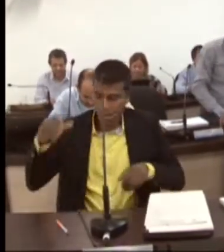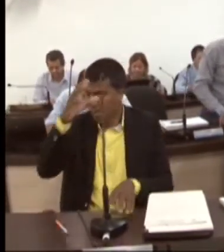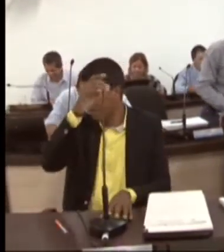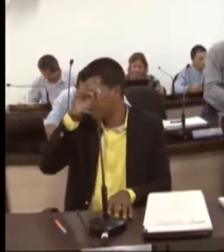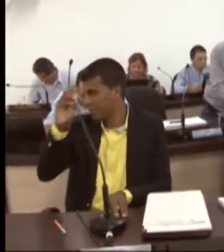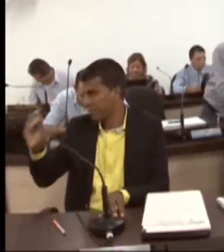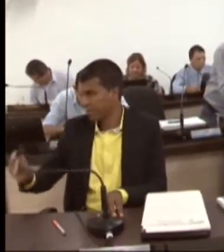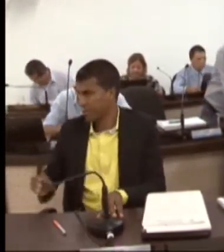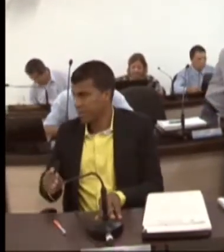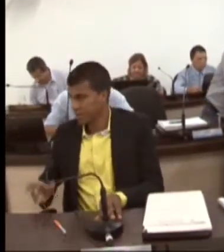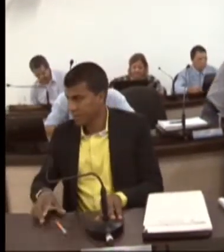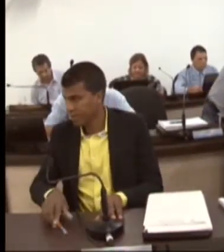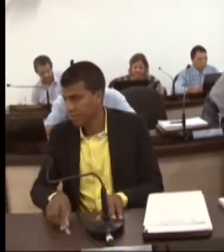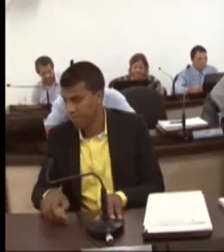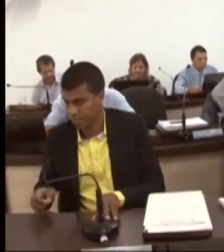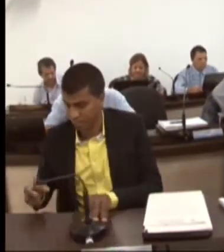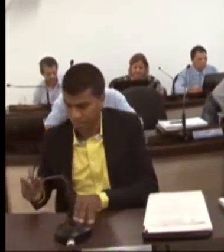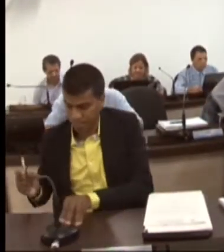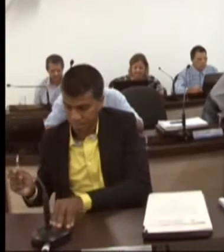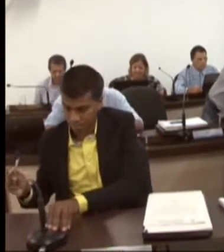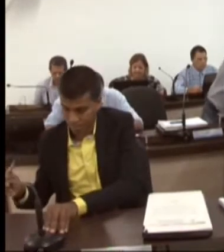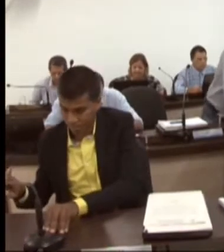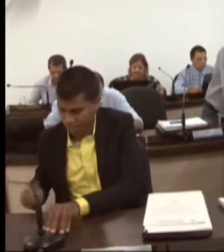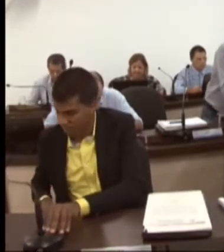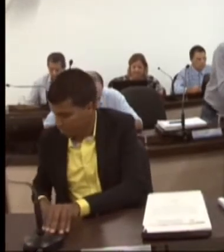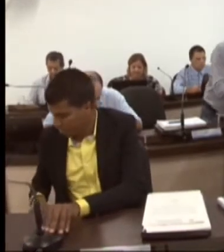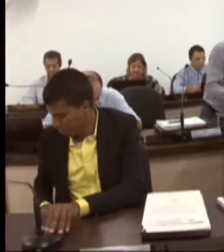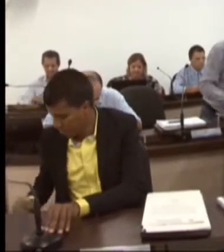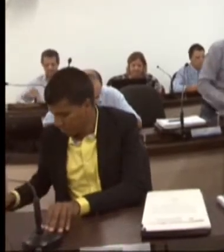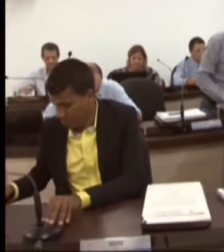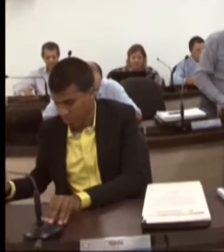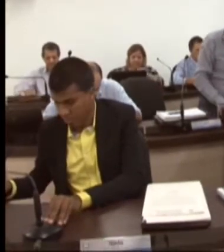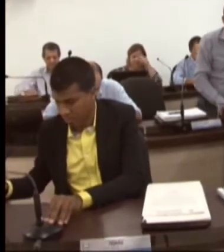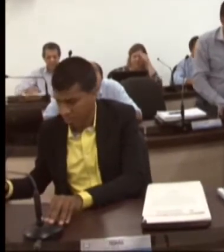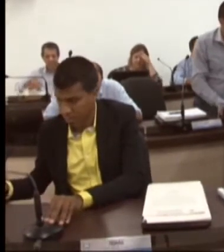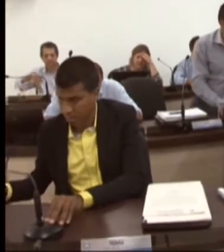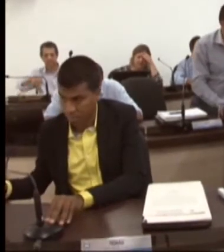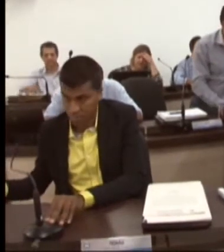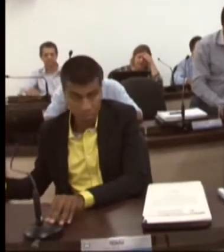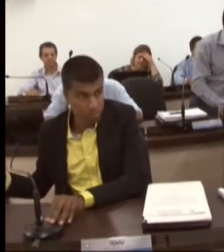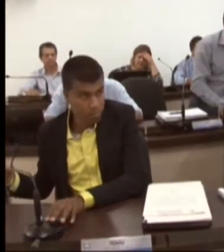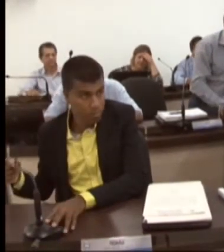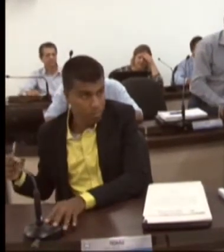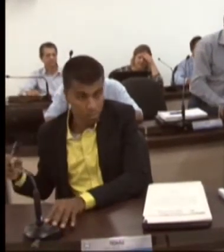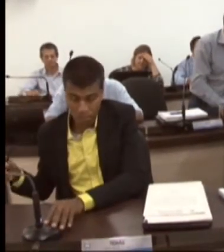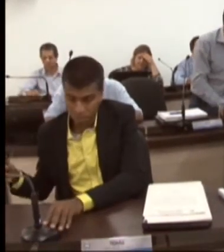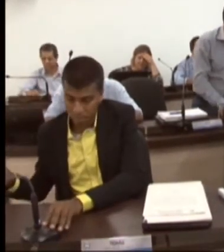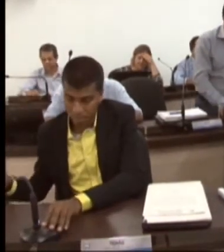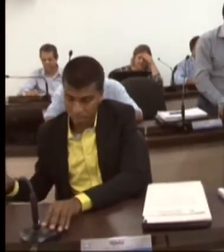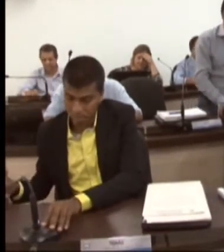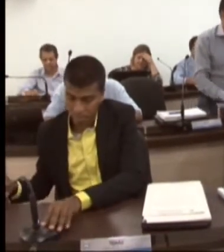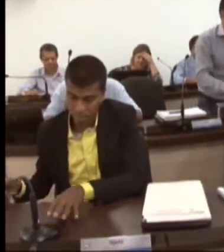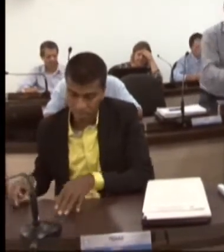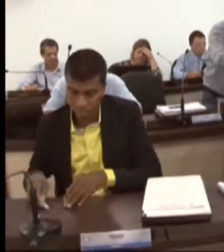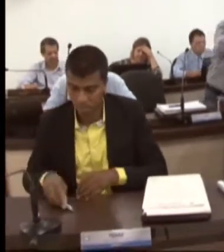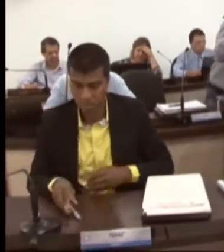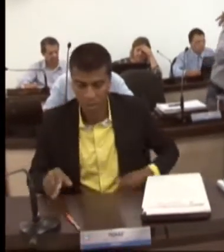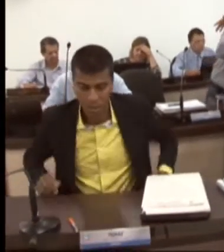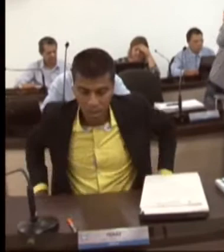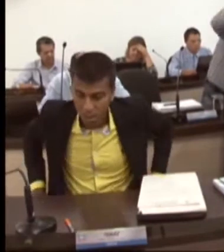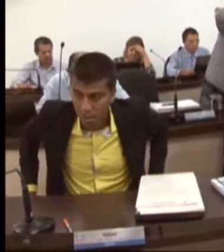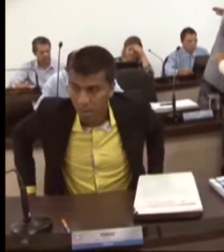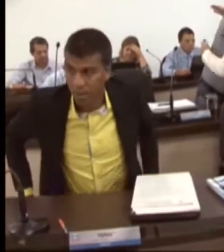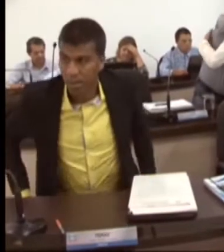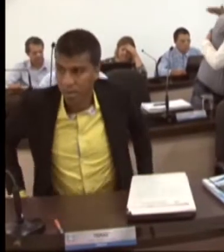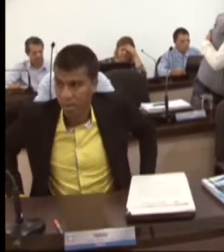Presente. José Eduardo Monteiro Júnior. Presente. José Faride. Presente. Zé Damix.